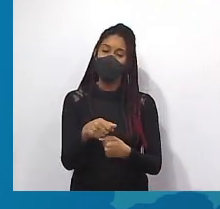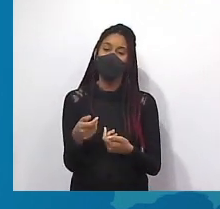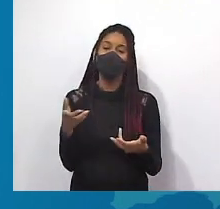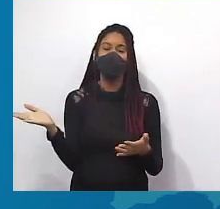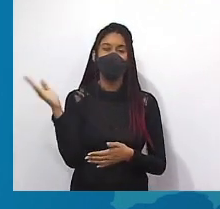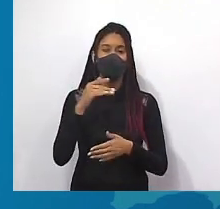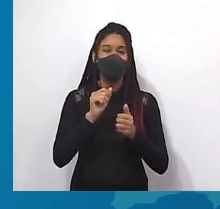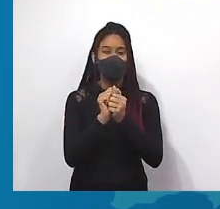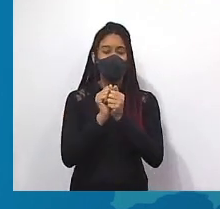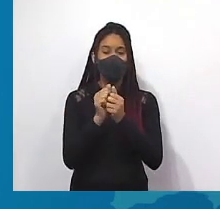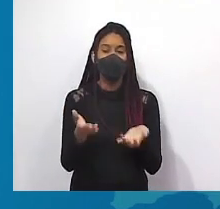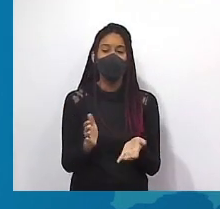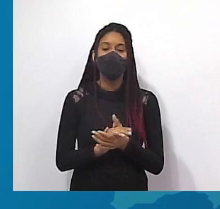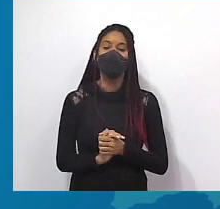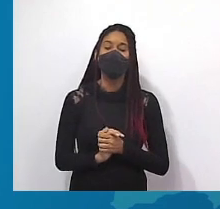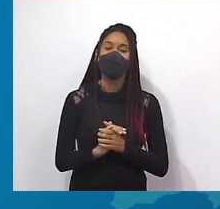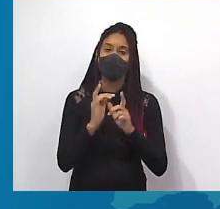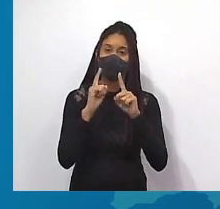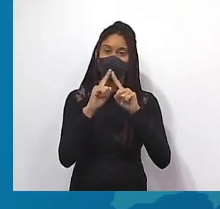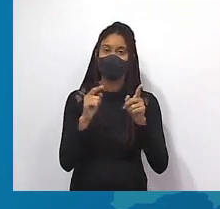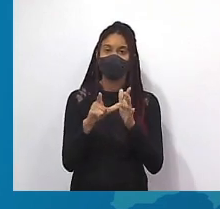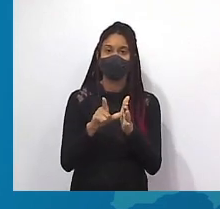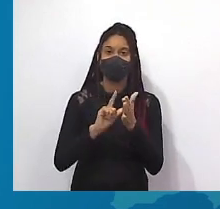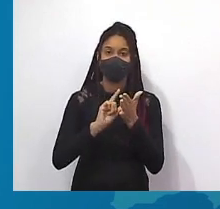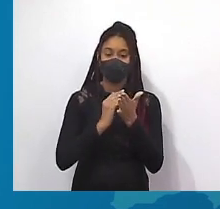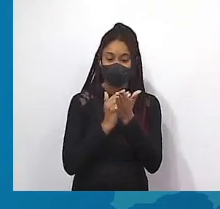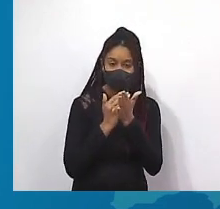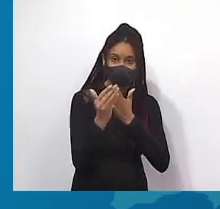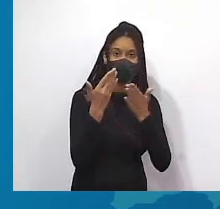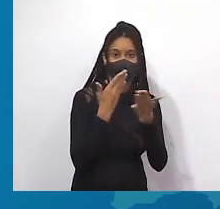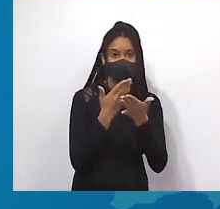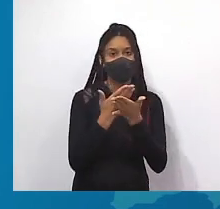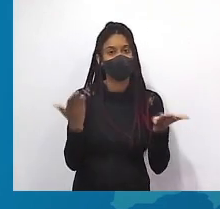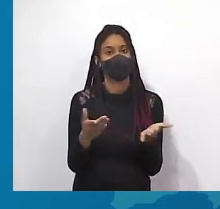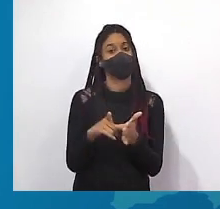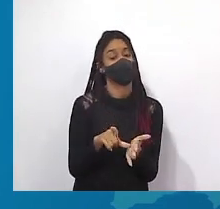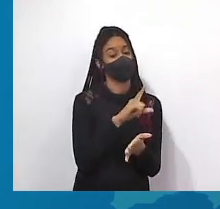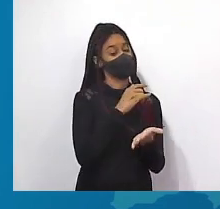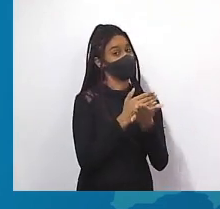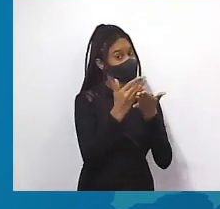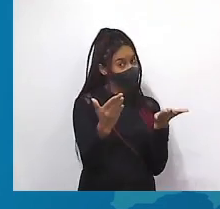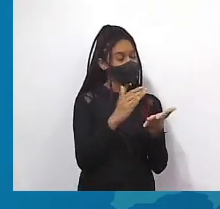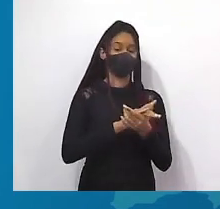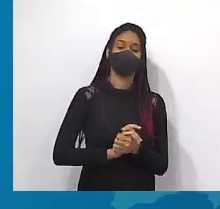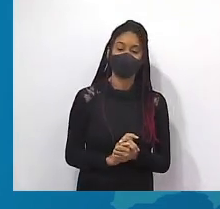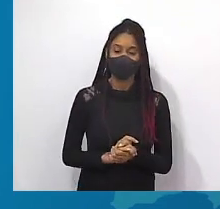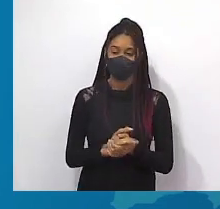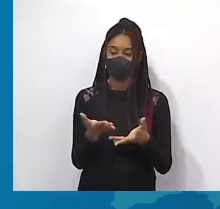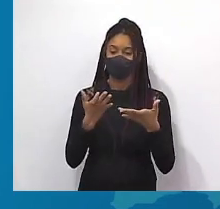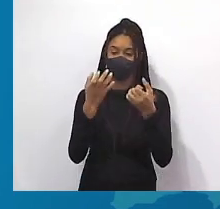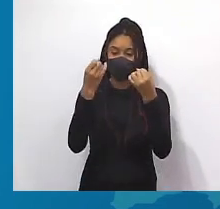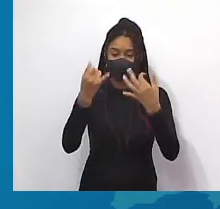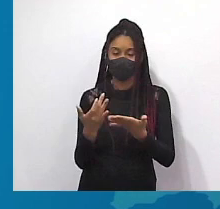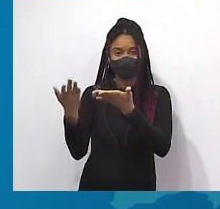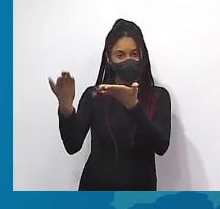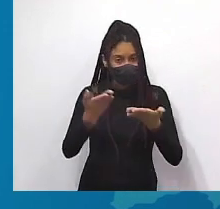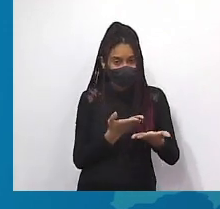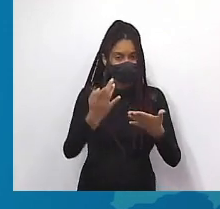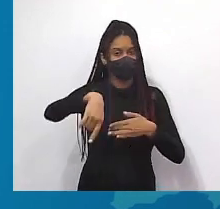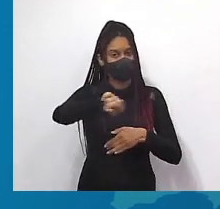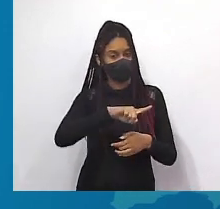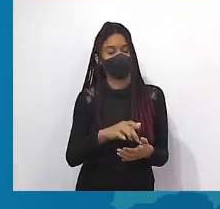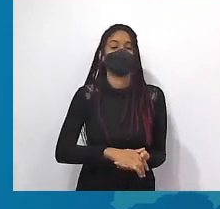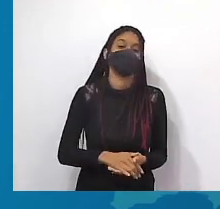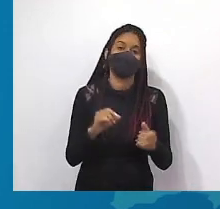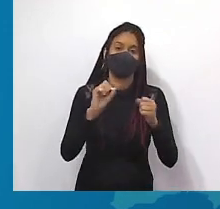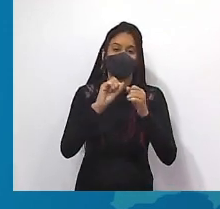com a gente. Para começar a nossa aula, antes de começar a nossa aula, eu queria fazer um convite para vocês, né,